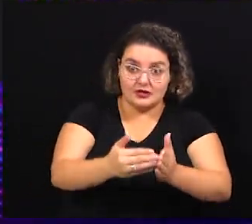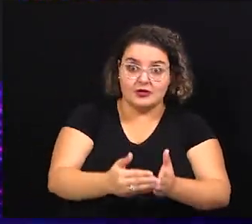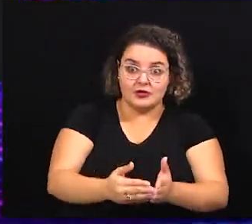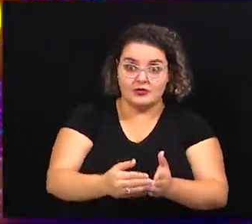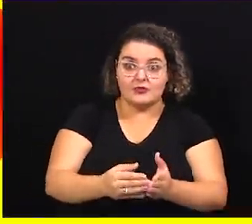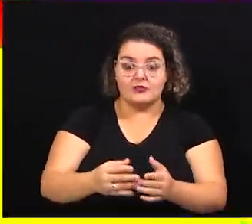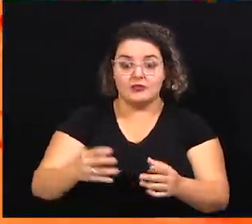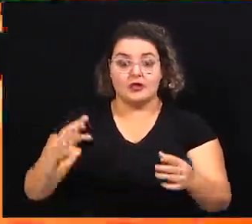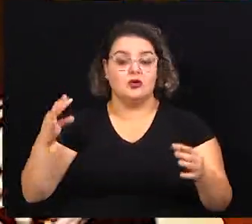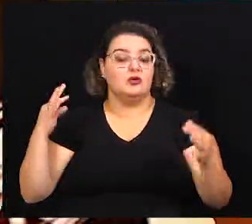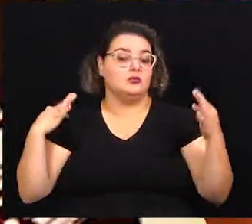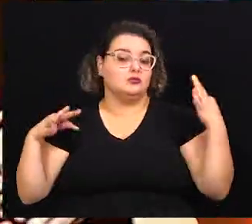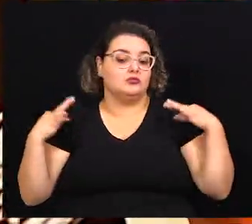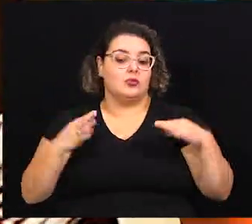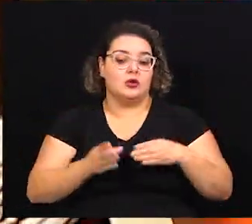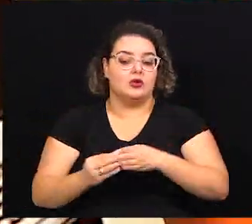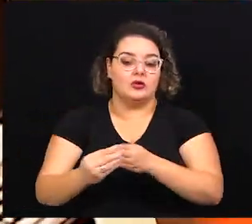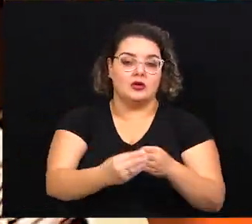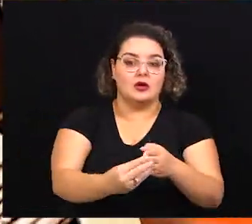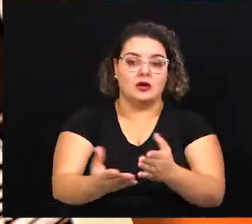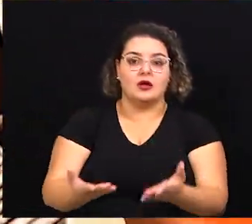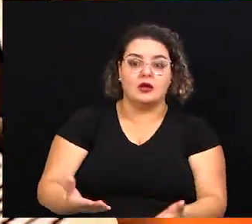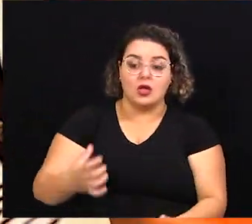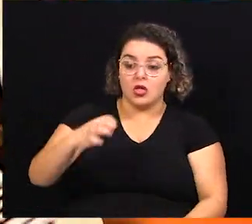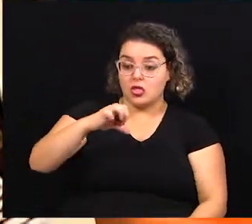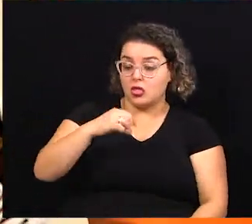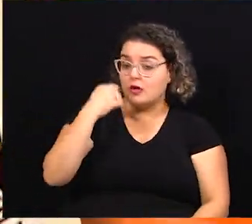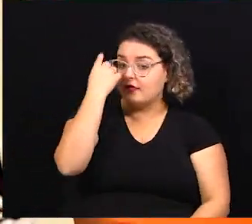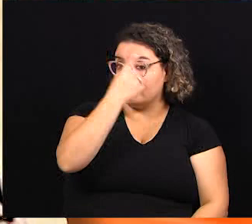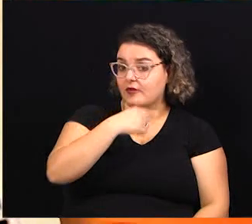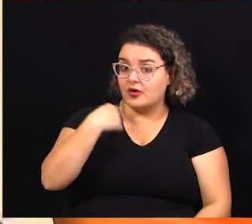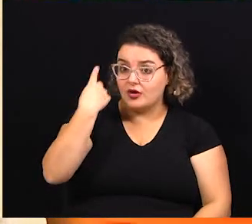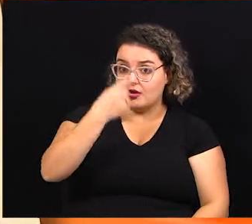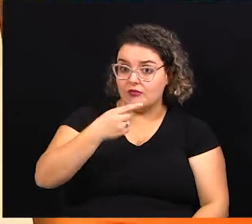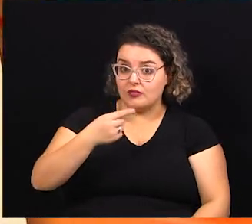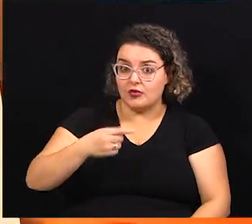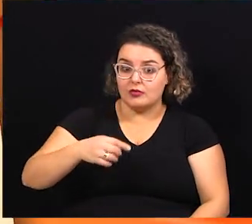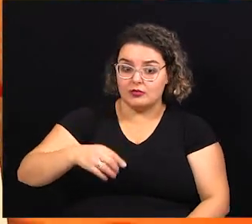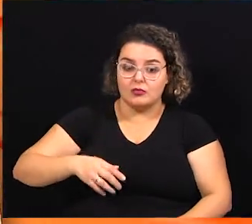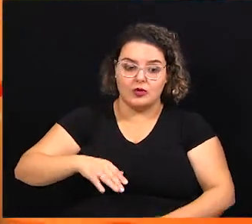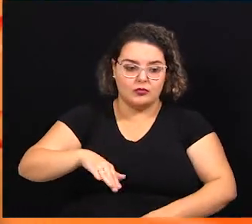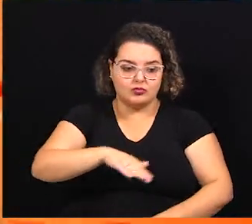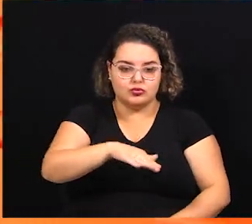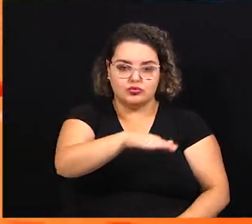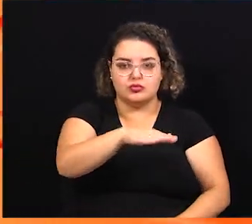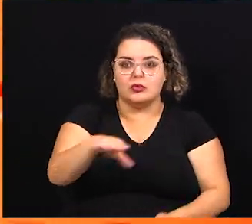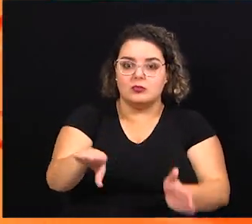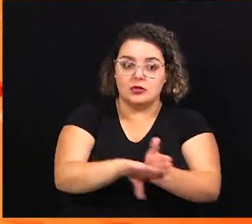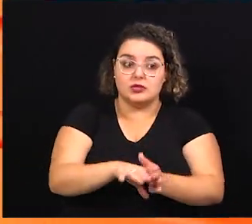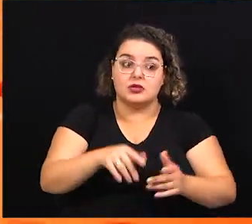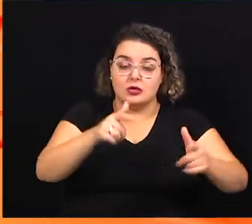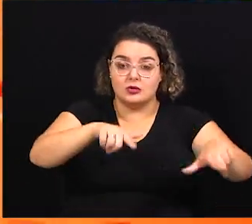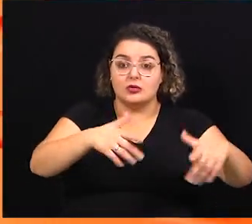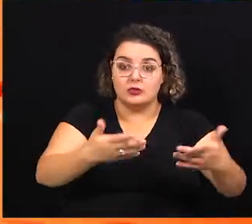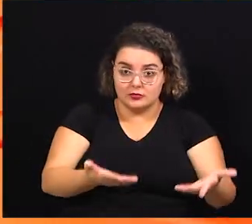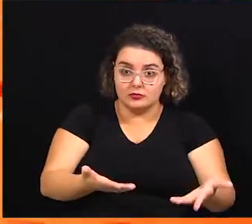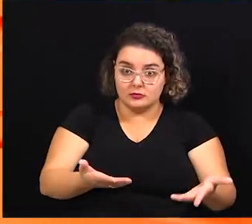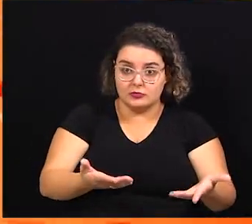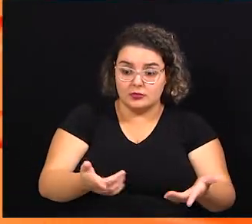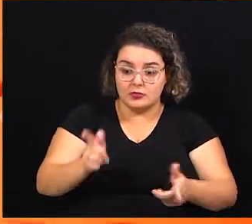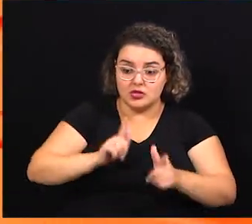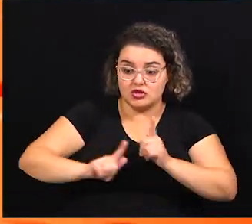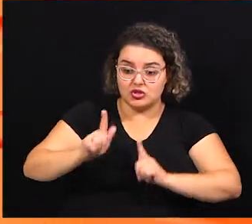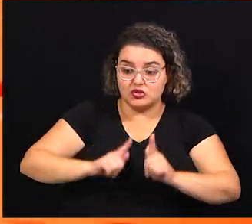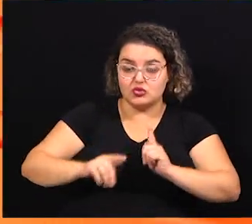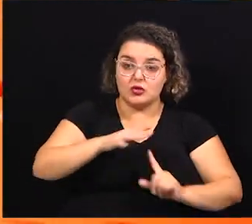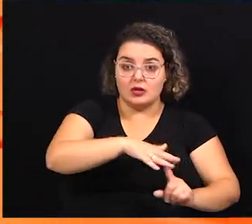contratei em Macapá me acompanhou de Macapá até lá. A gente pegou 9 horas de estrada de terra no meio da floresta para chegar lá. E uma gestora